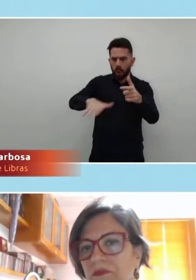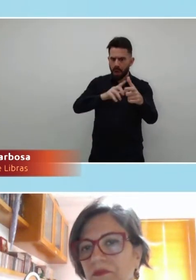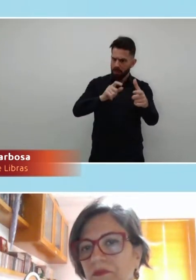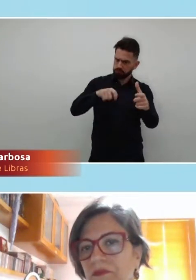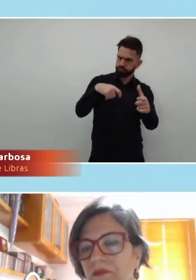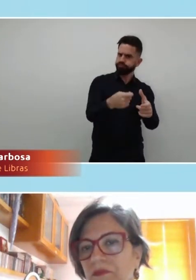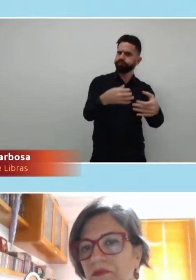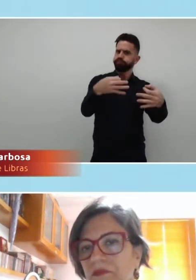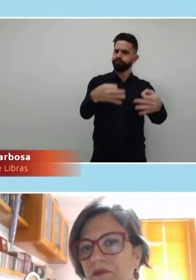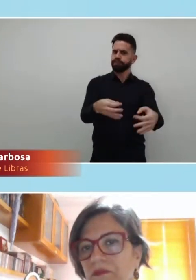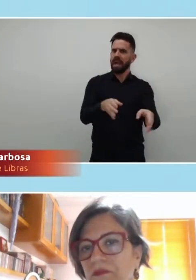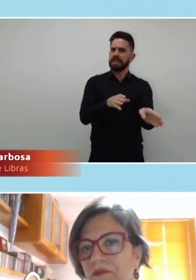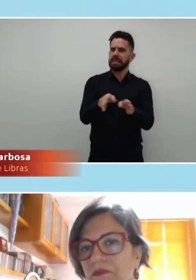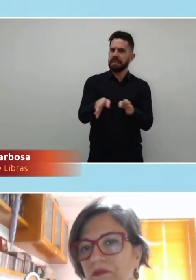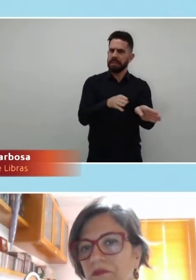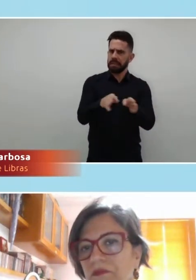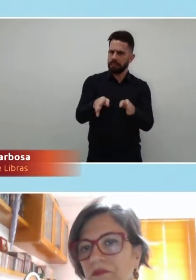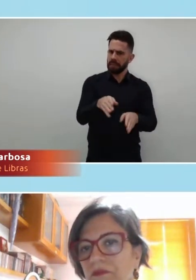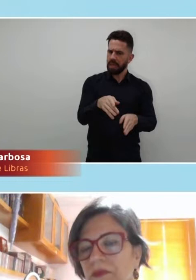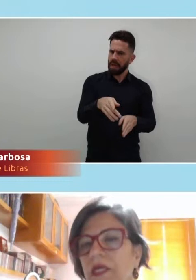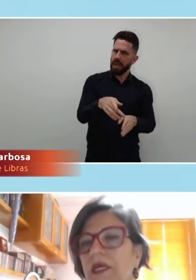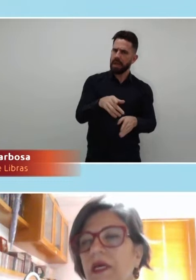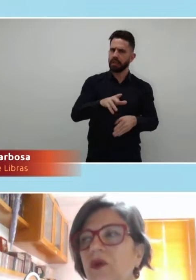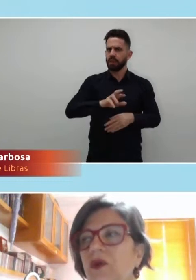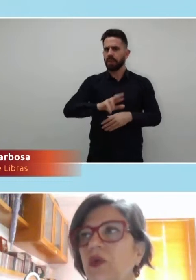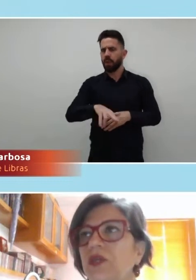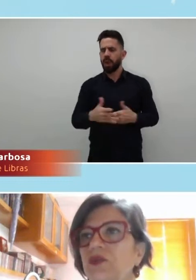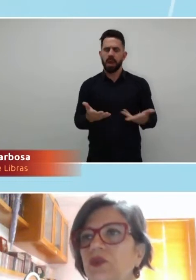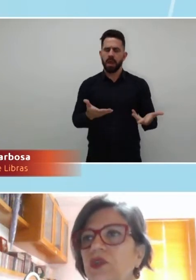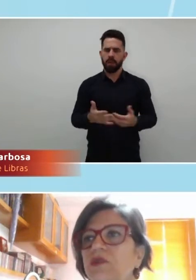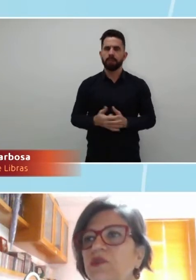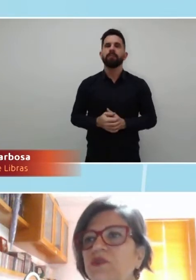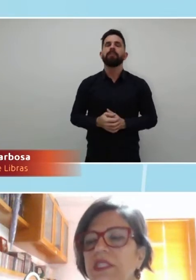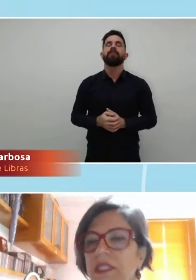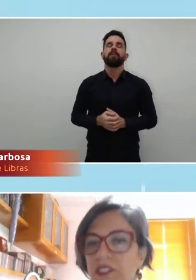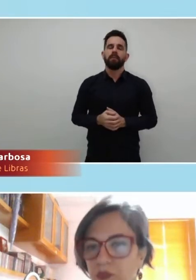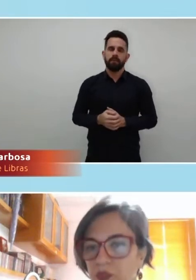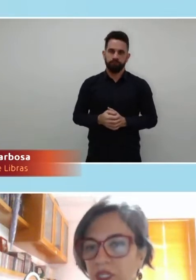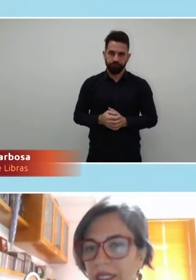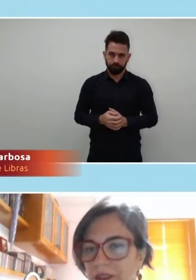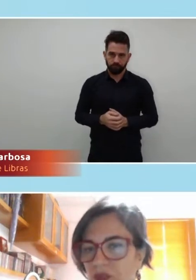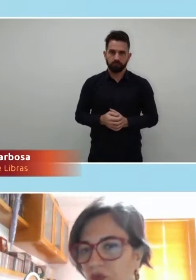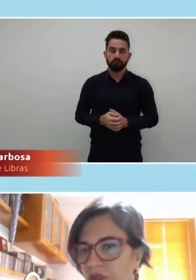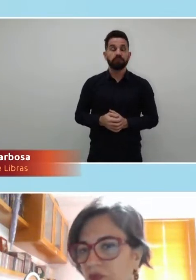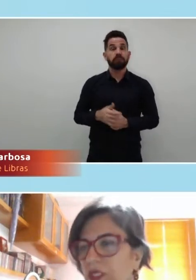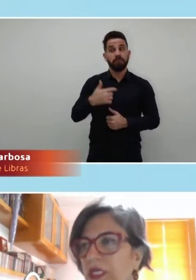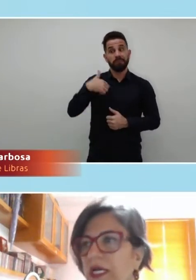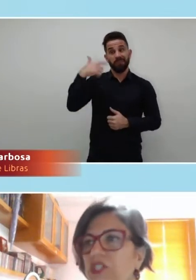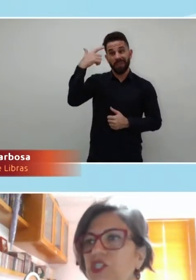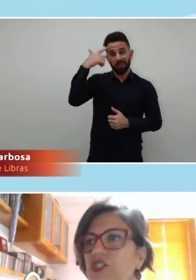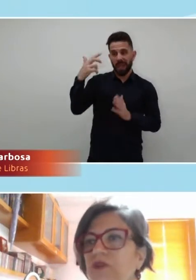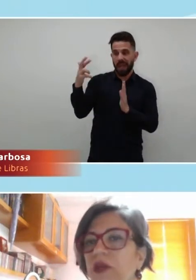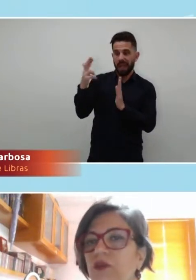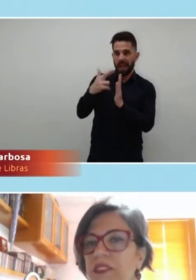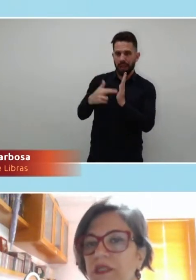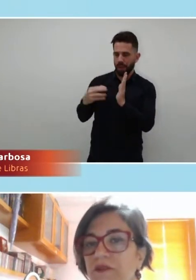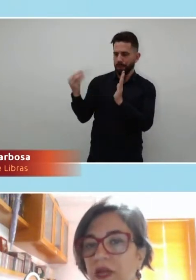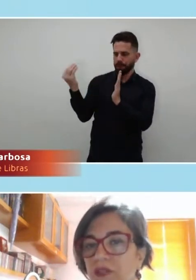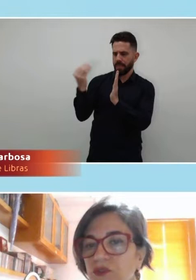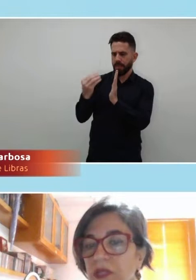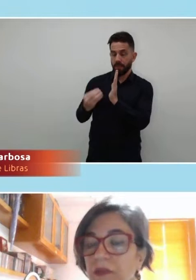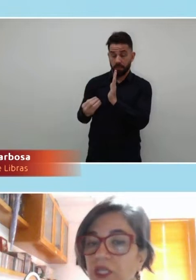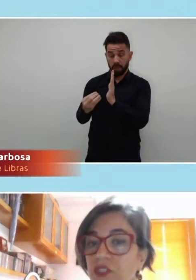ele tem algum nível de acessibilidade? Quando nós vamos fazer esse tipo de relatório, a gente vai